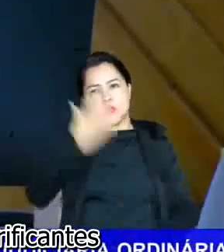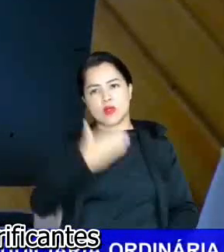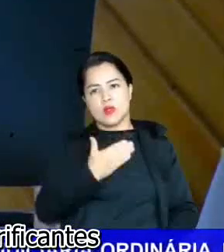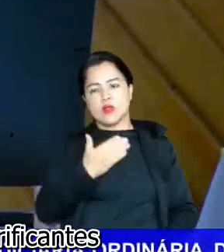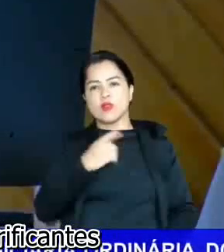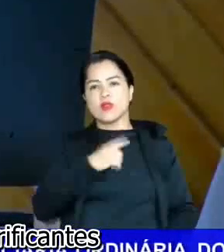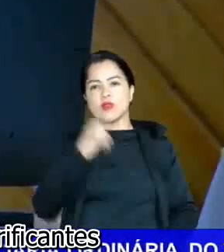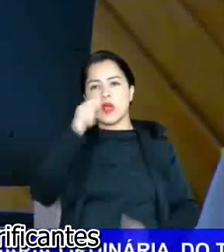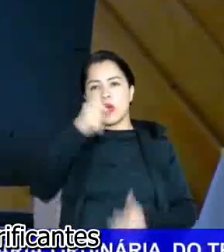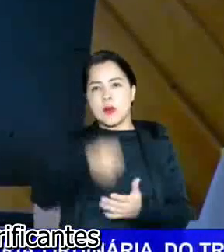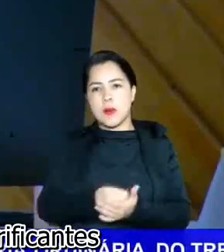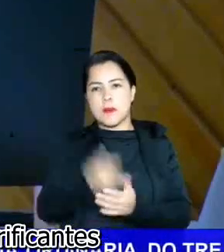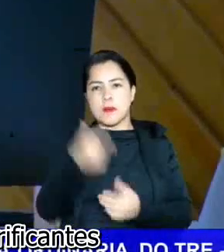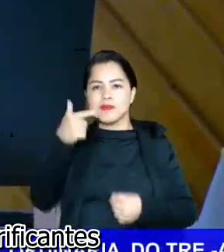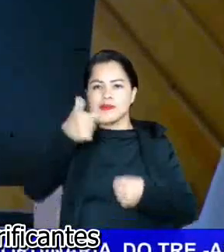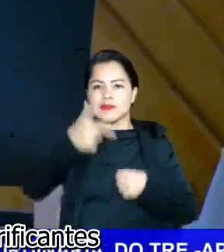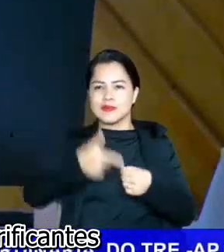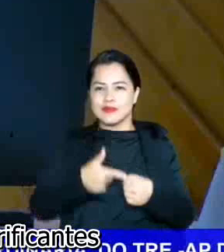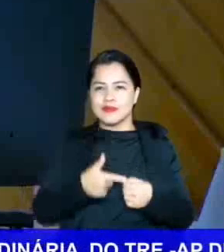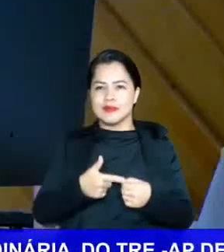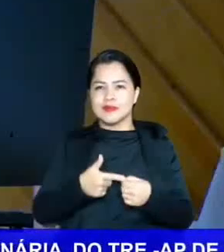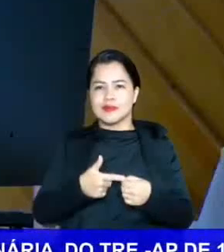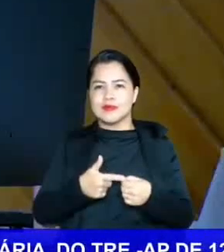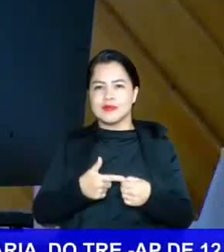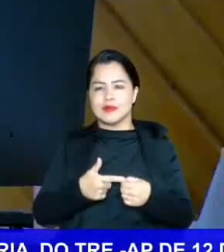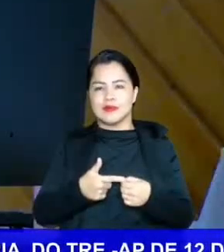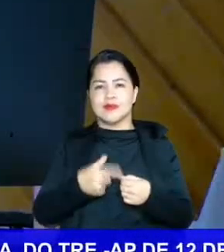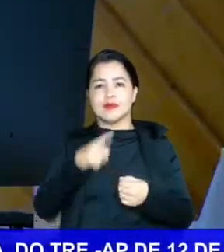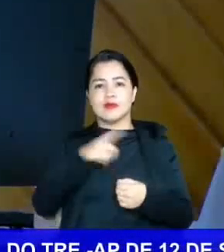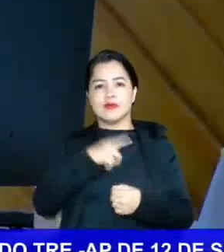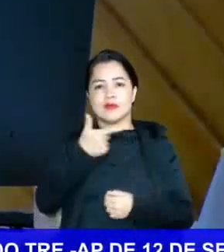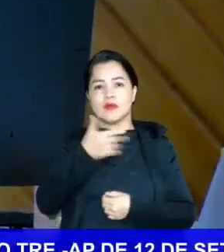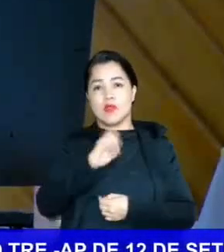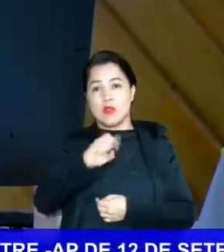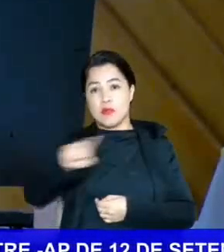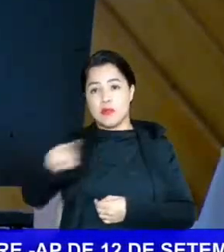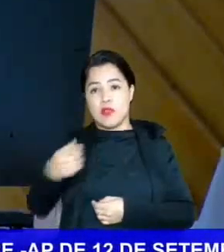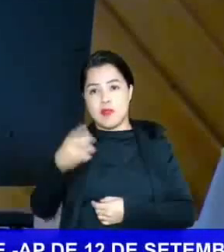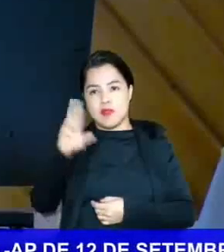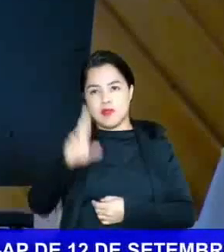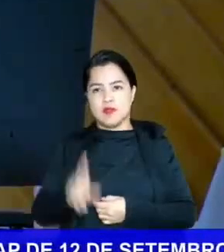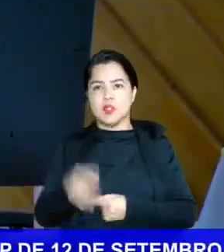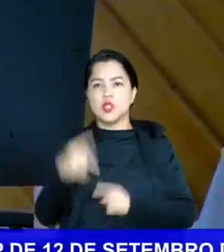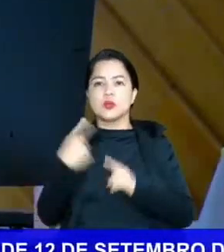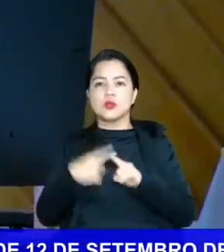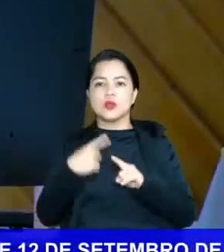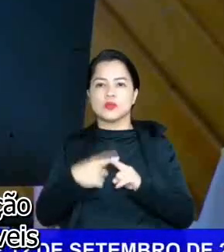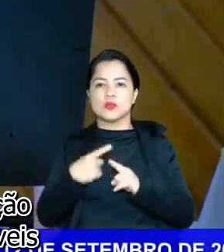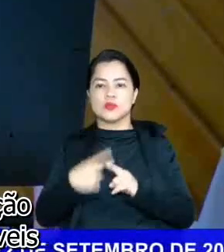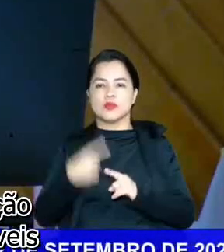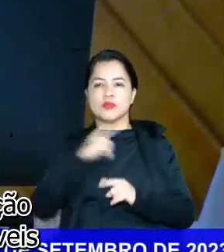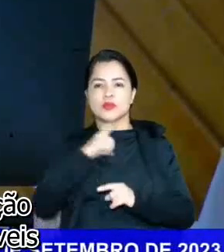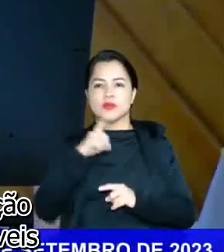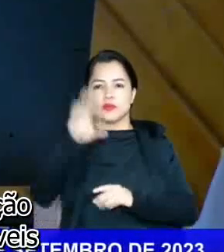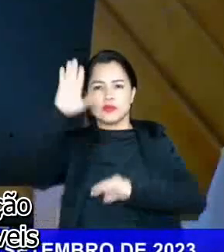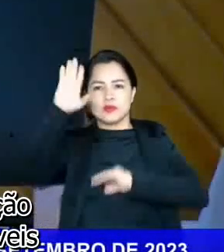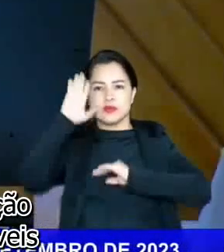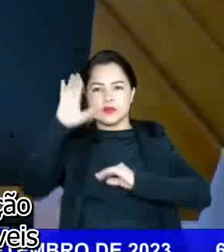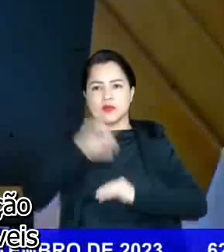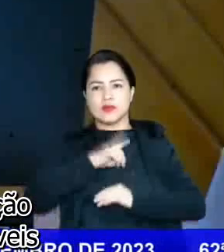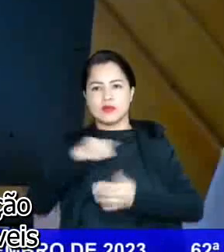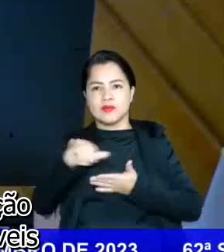comprovadas as despesas com combustíveis e lubrificantes no valor de R$20 mil. Isso porque, embora a candidata